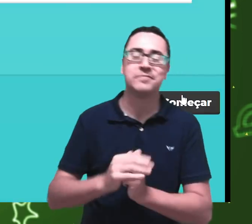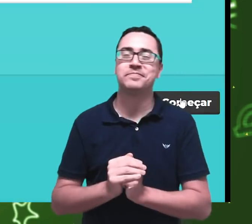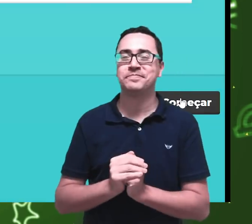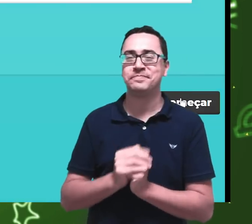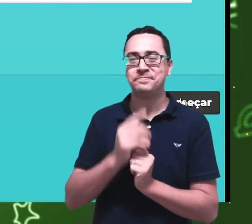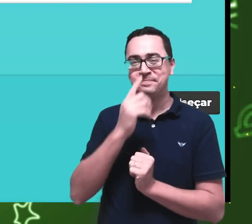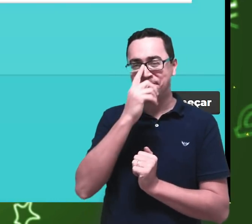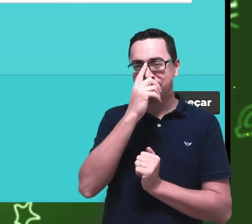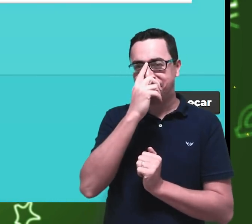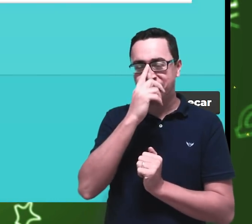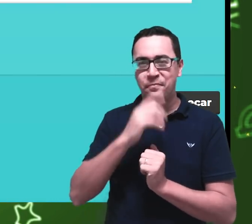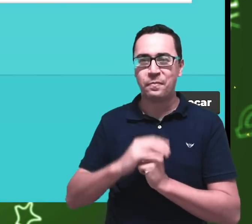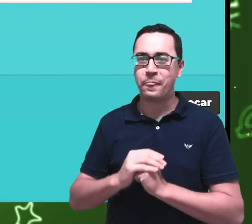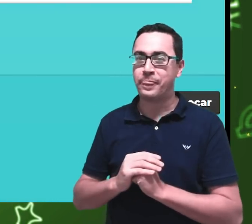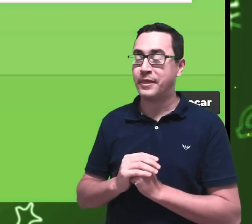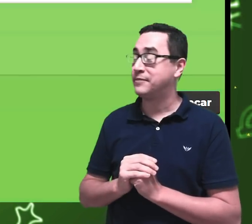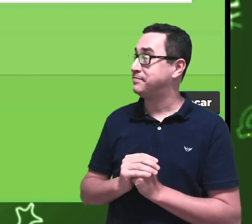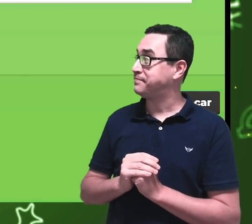aqui, ó.